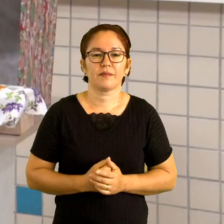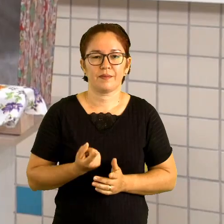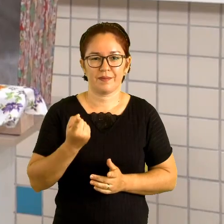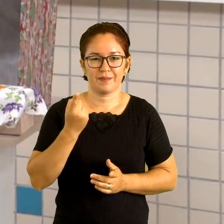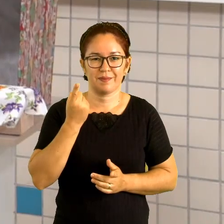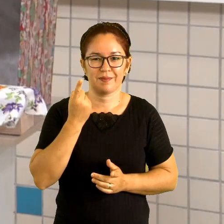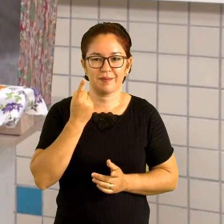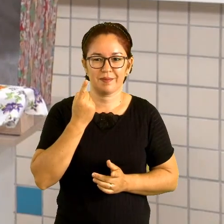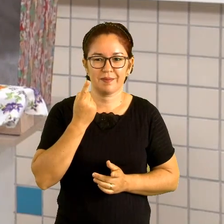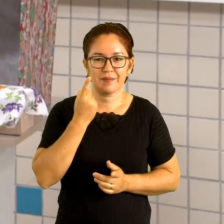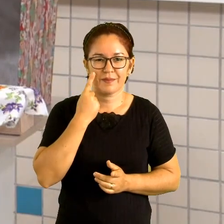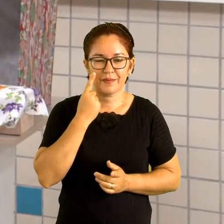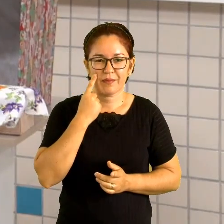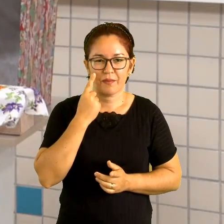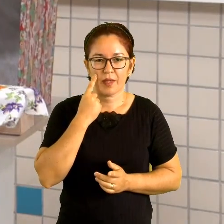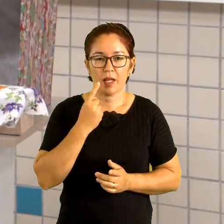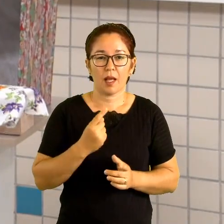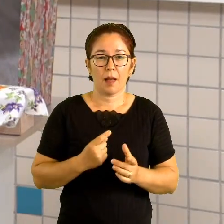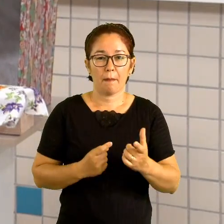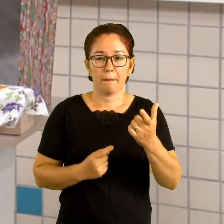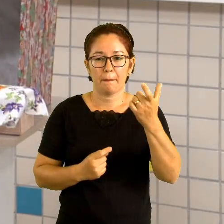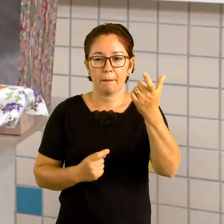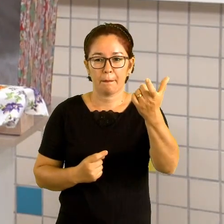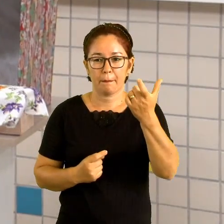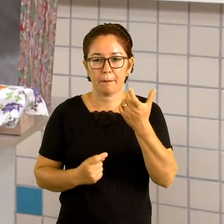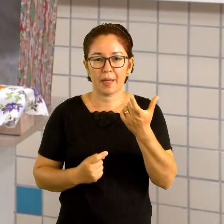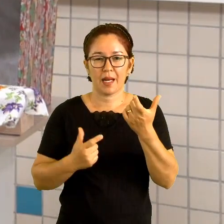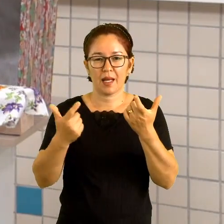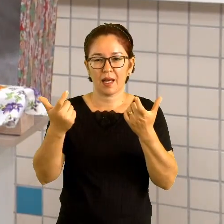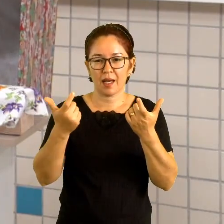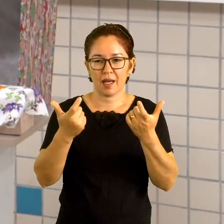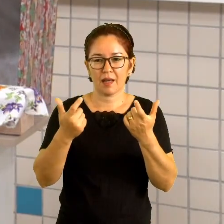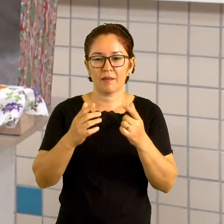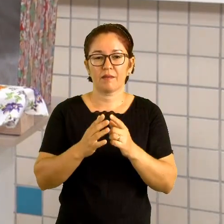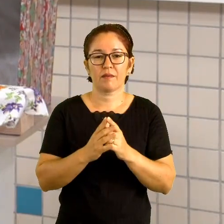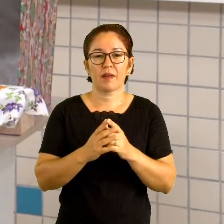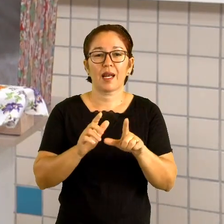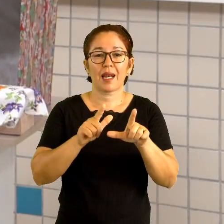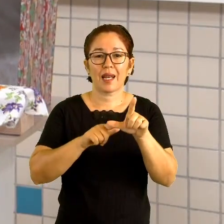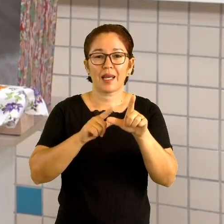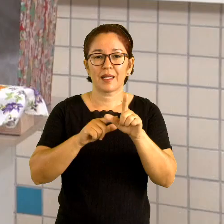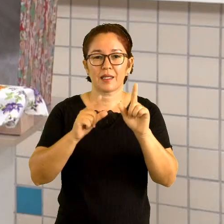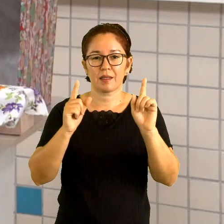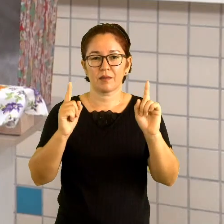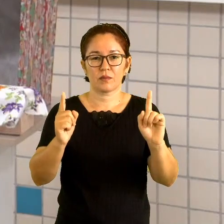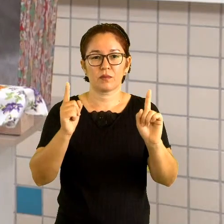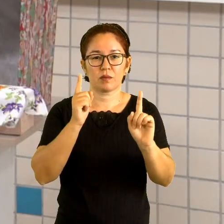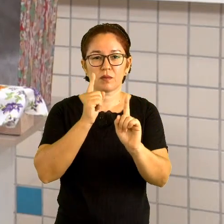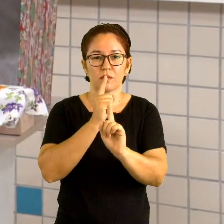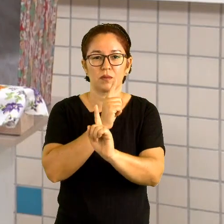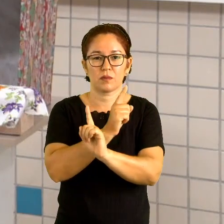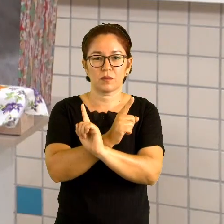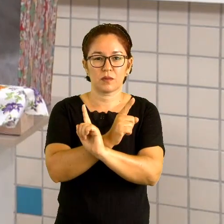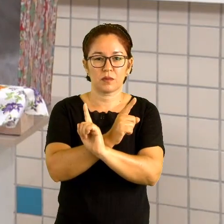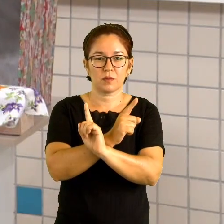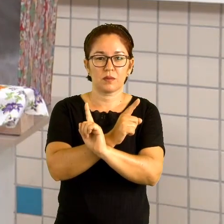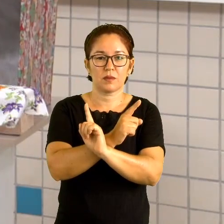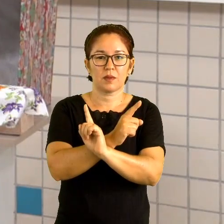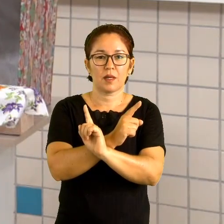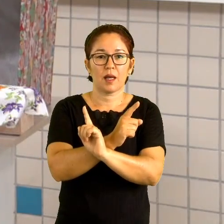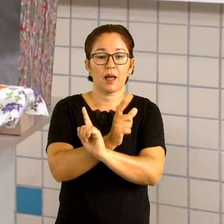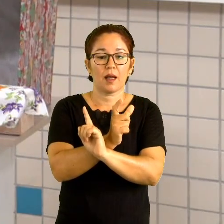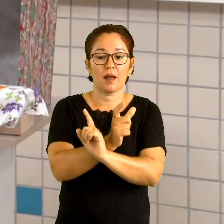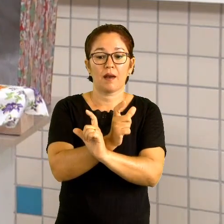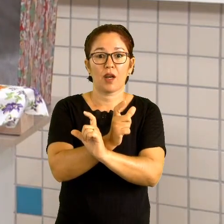algumas palavras e que eu troco as letras, eu crio outras